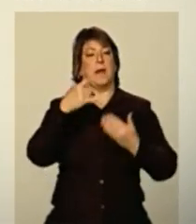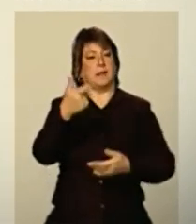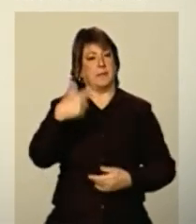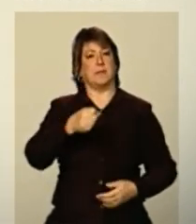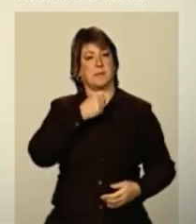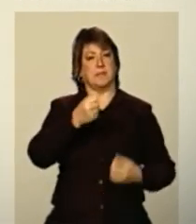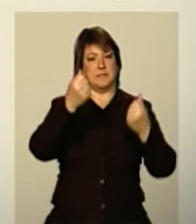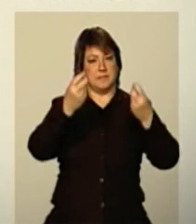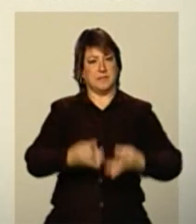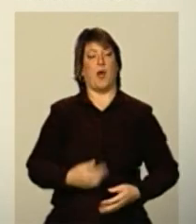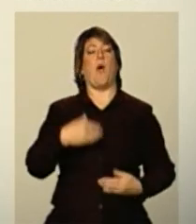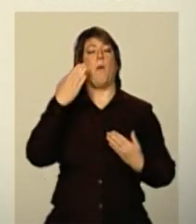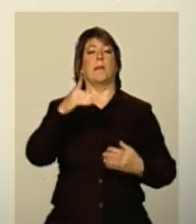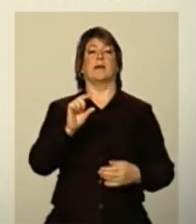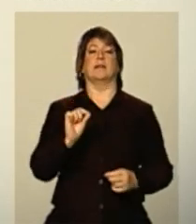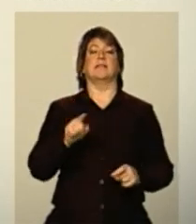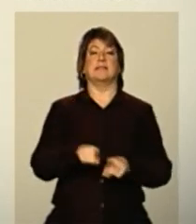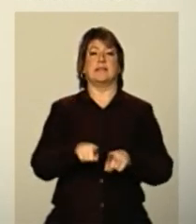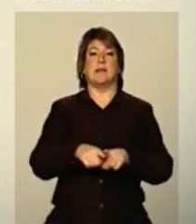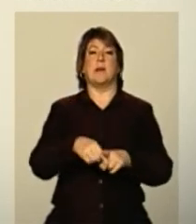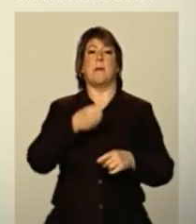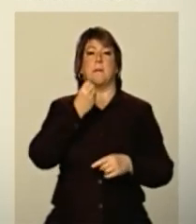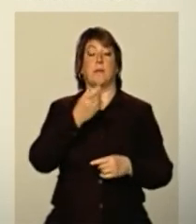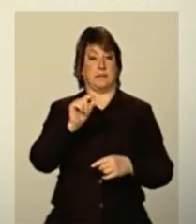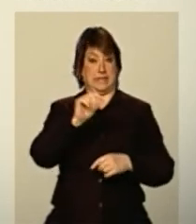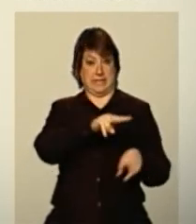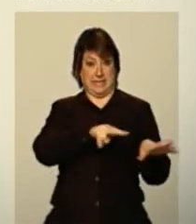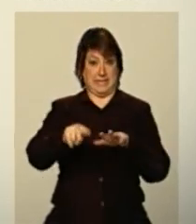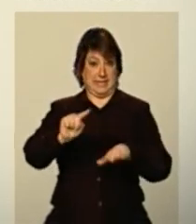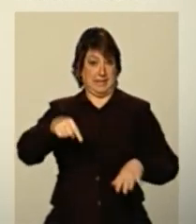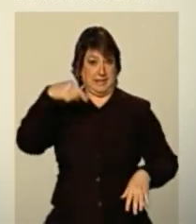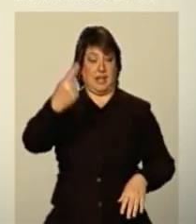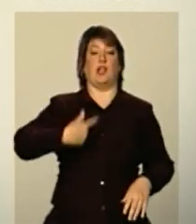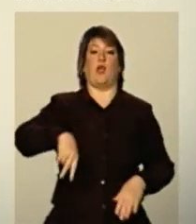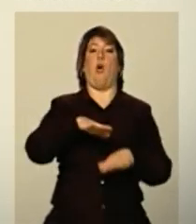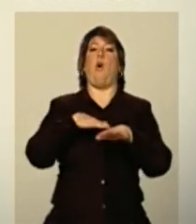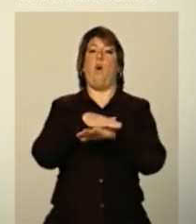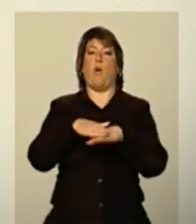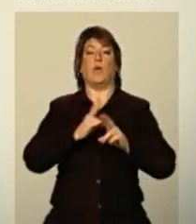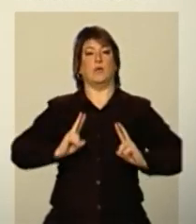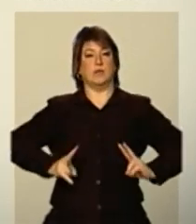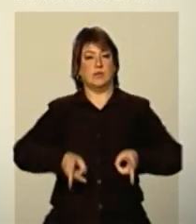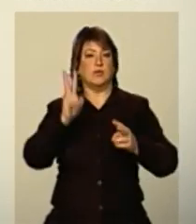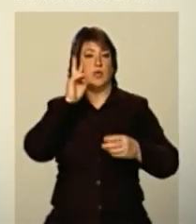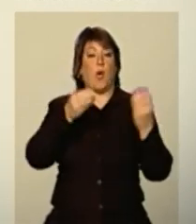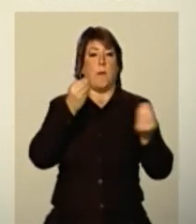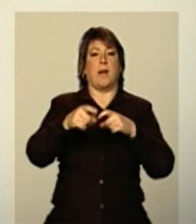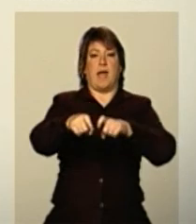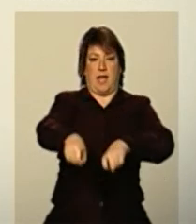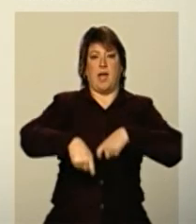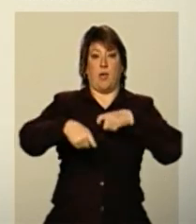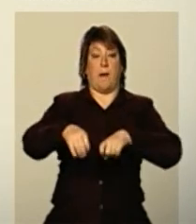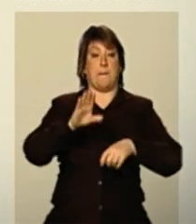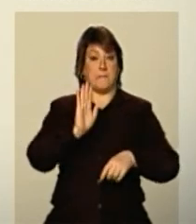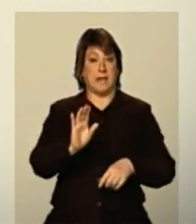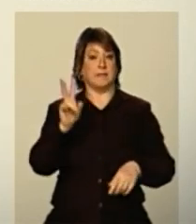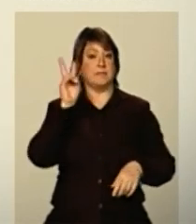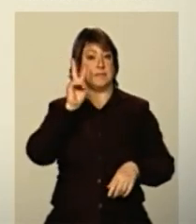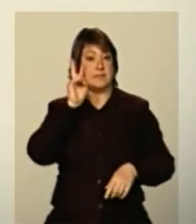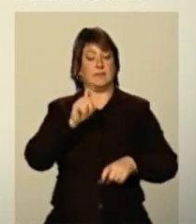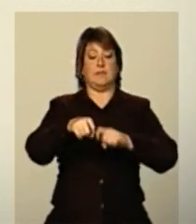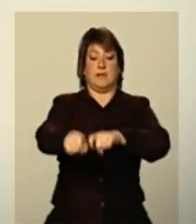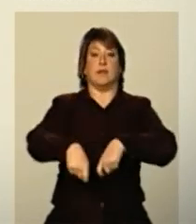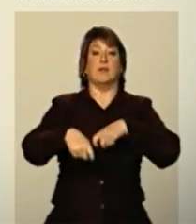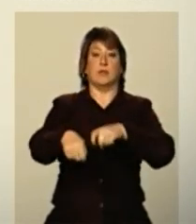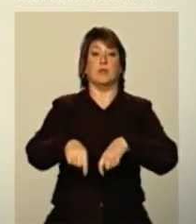por mais esse café. Obrigada, Luciano. E semana que vem nós vamos continuar falando sobre agricultura. Só que agora sobre